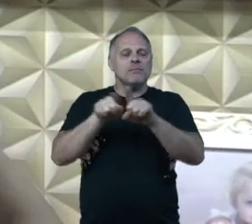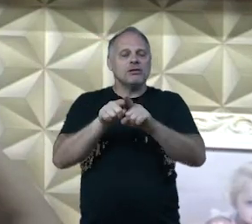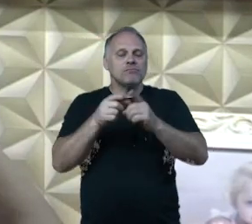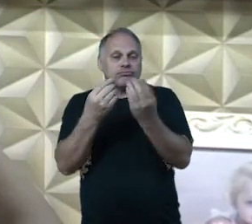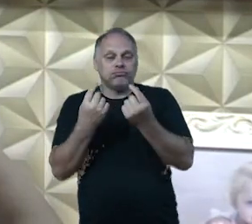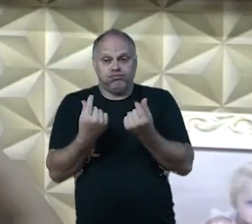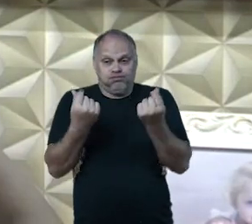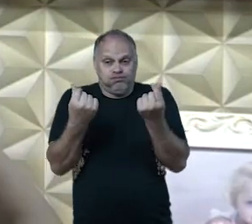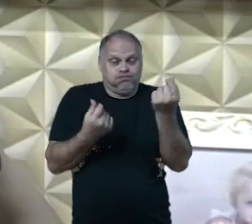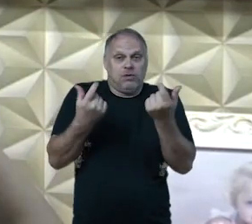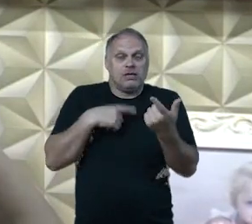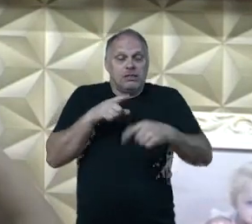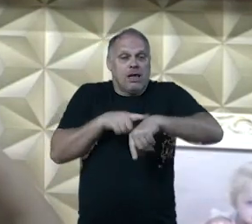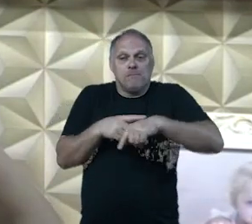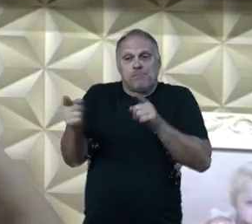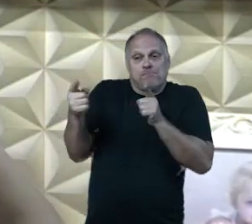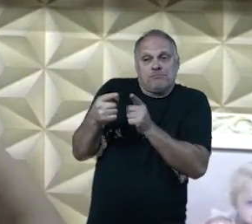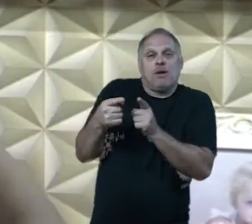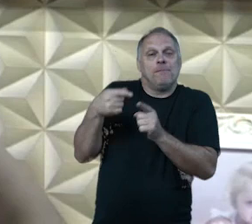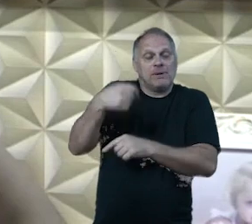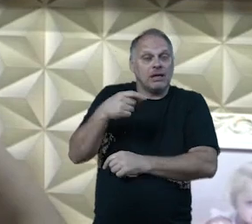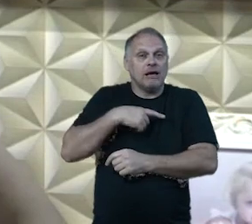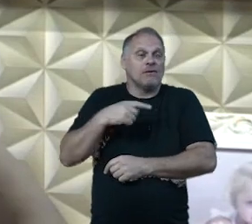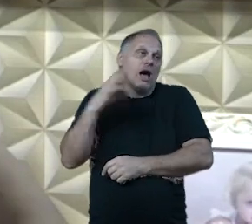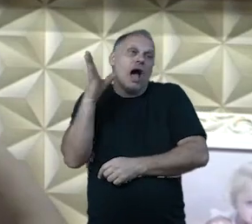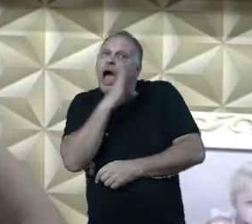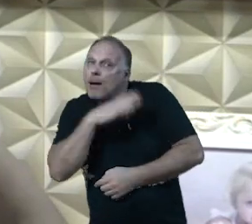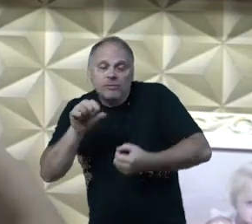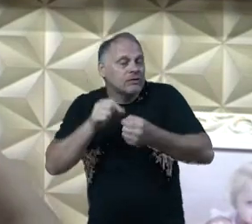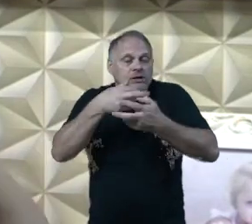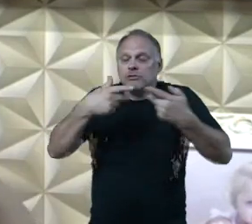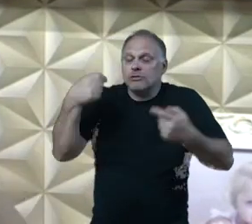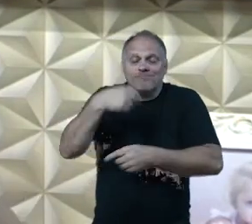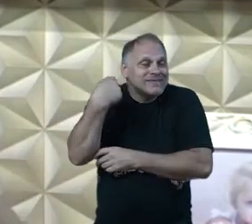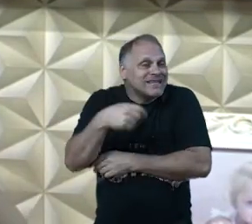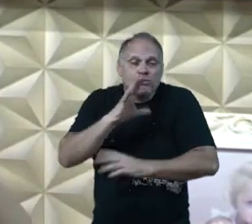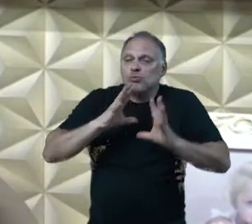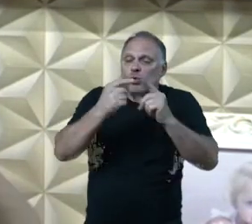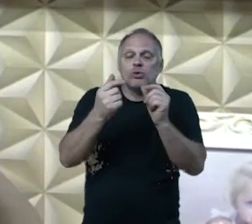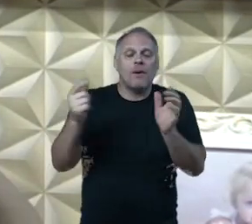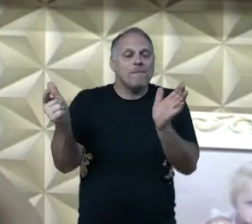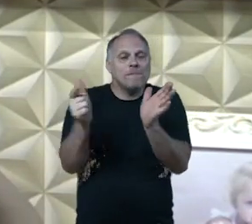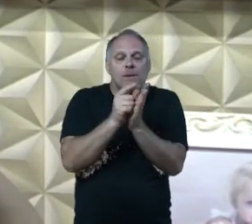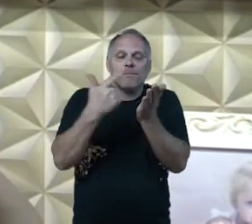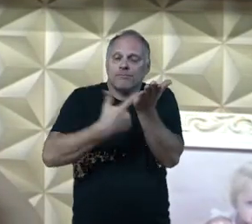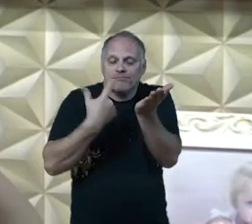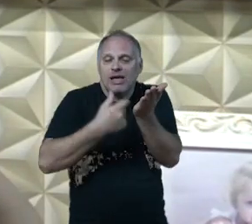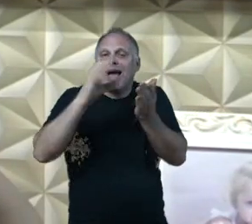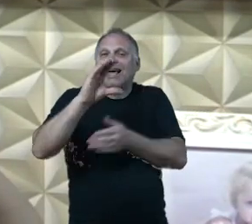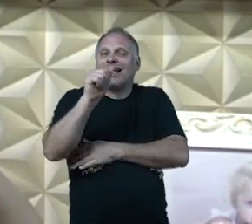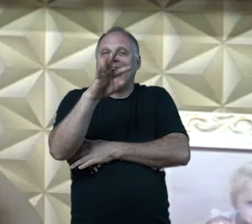e que estava envolvido muita grana e prazos curtos, então tinha que ser para ontem, porque tinha que ter todo o catálogo de